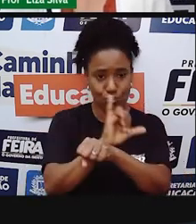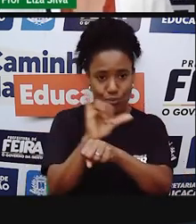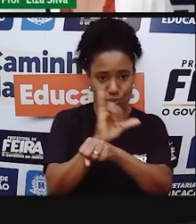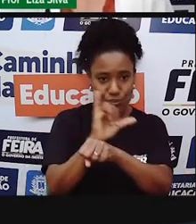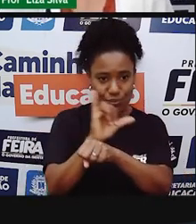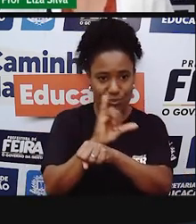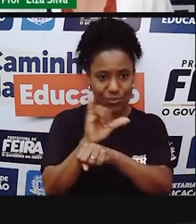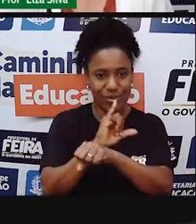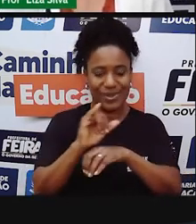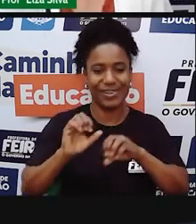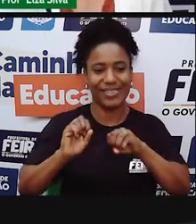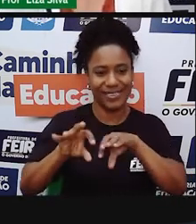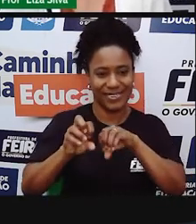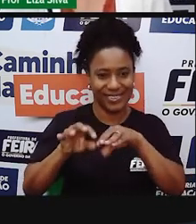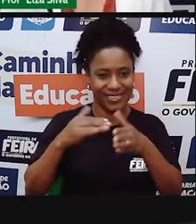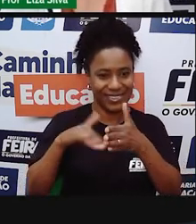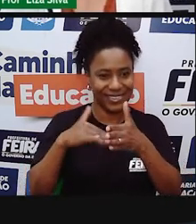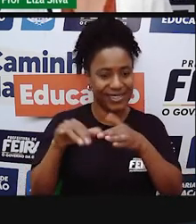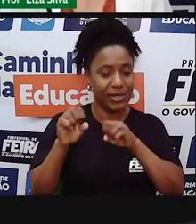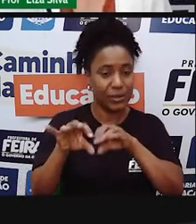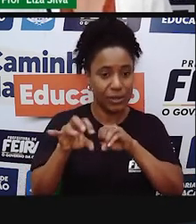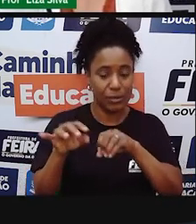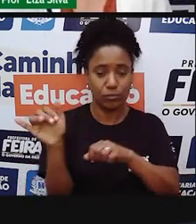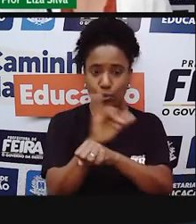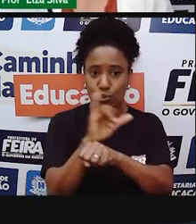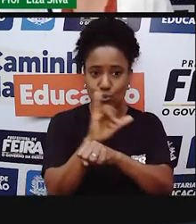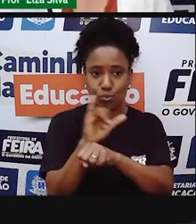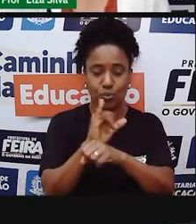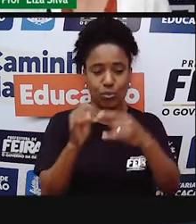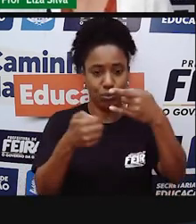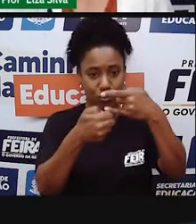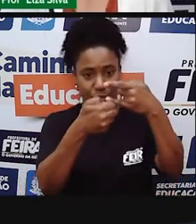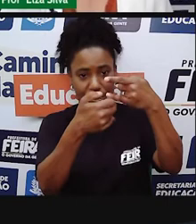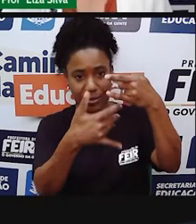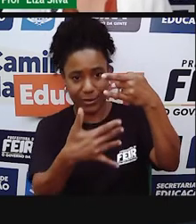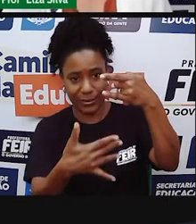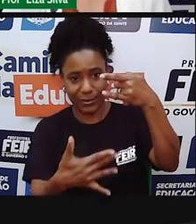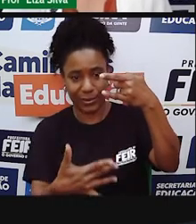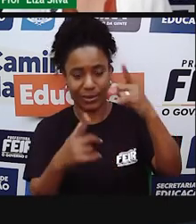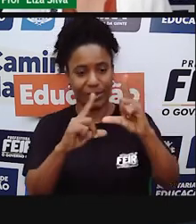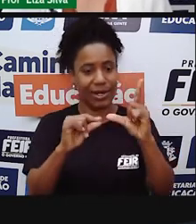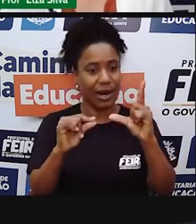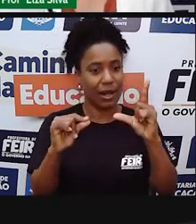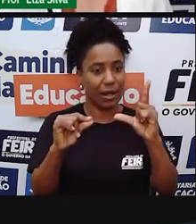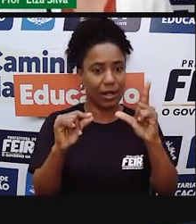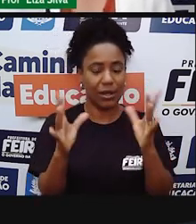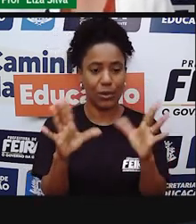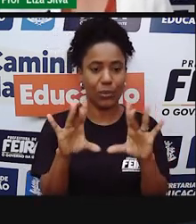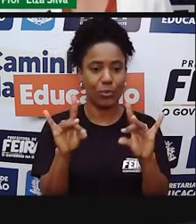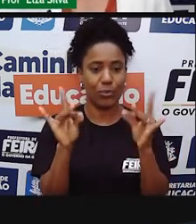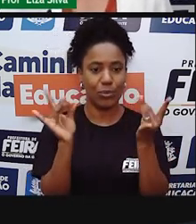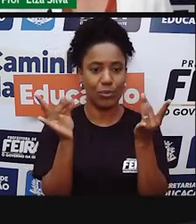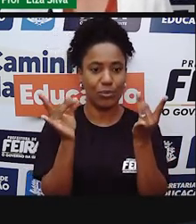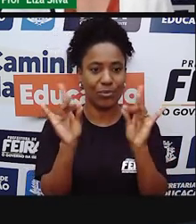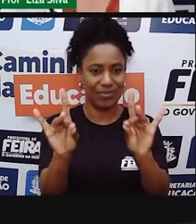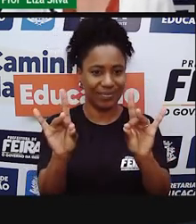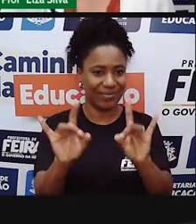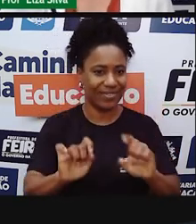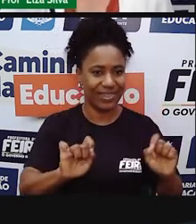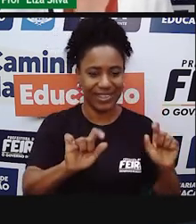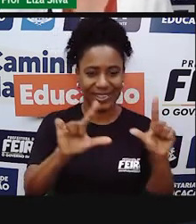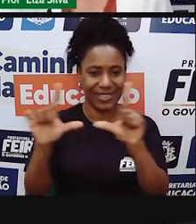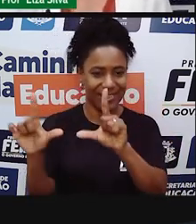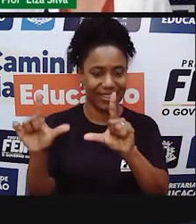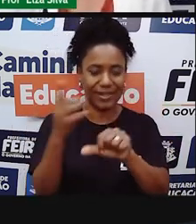da Seduc no YouTube para que vocês possam acessá-la quantas vezes achar necessário e praticar o inglês,